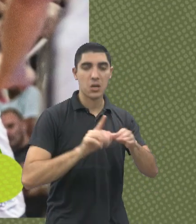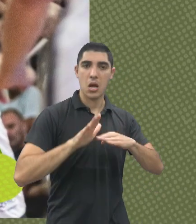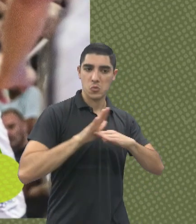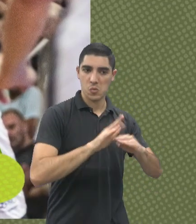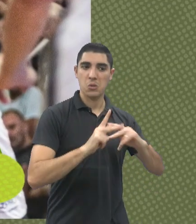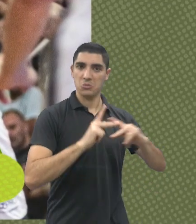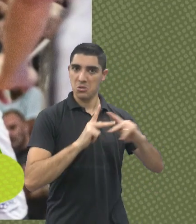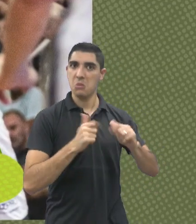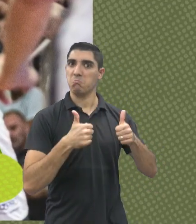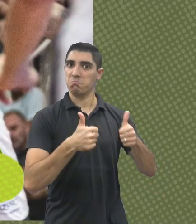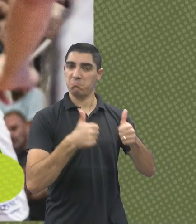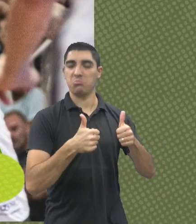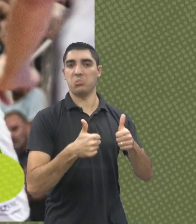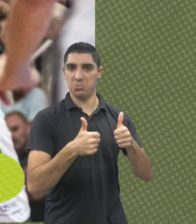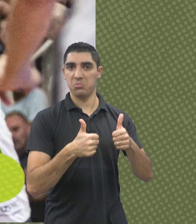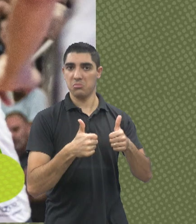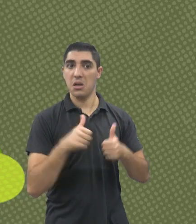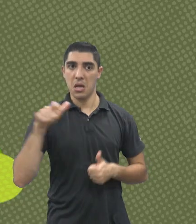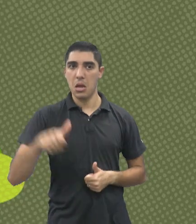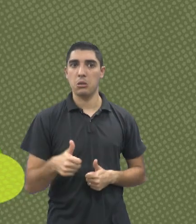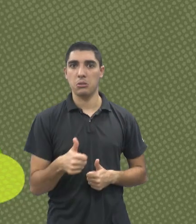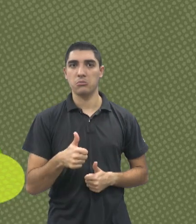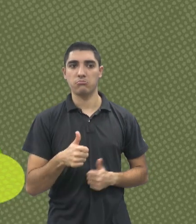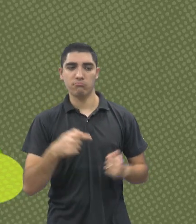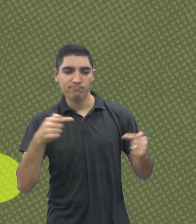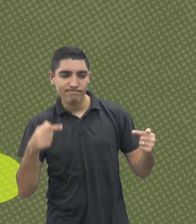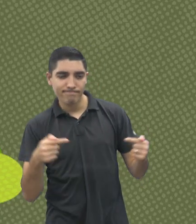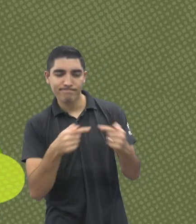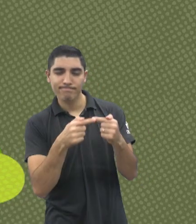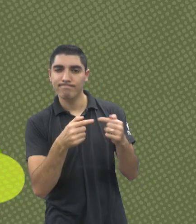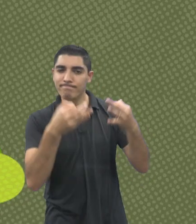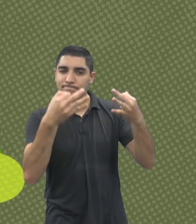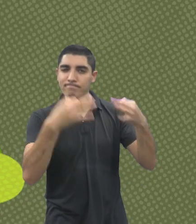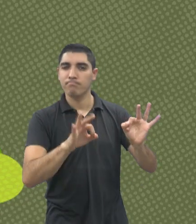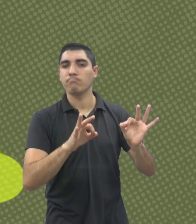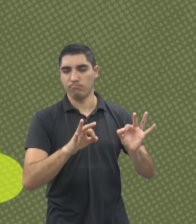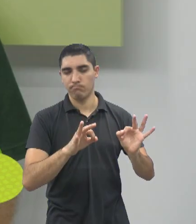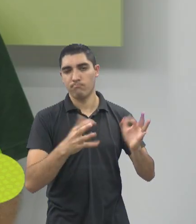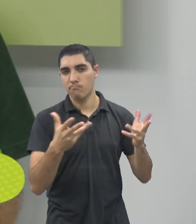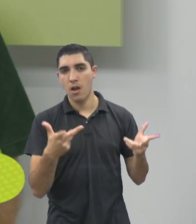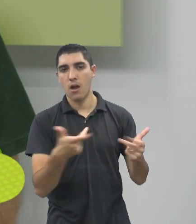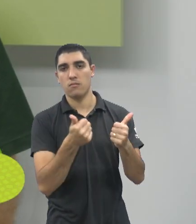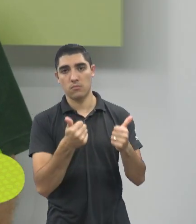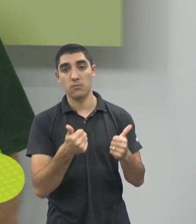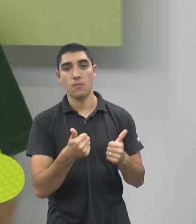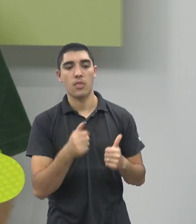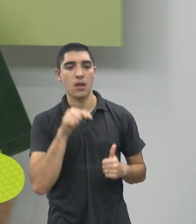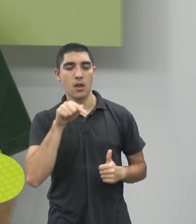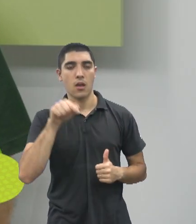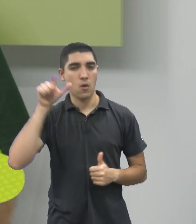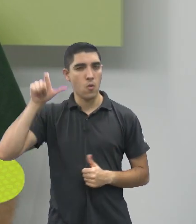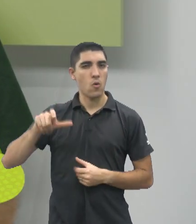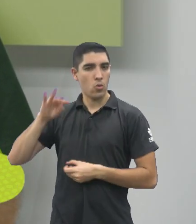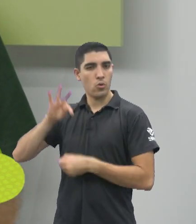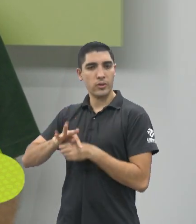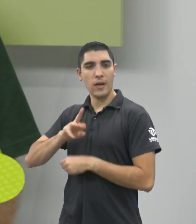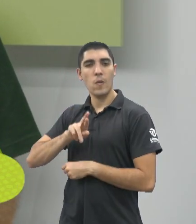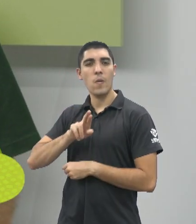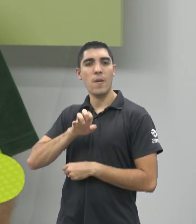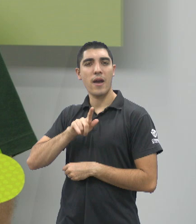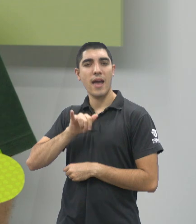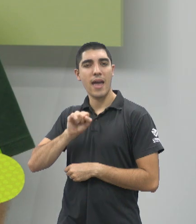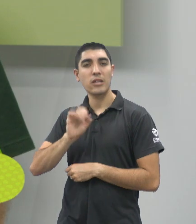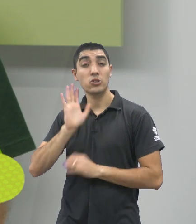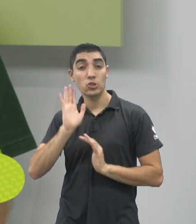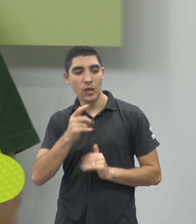bem, né, serviu bem, caiu como uma luva aí no time do Regis Marrelli. O Regis Marrelli que teve uma baixa,